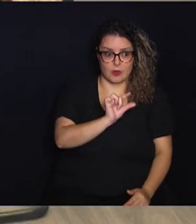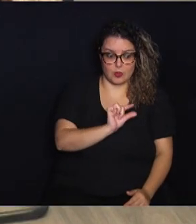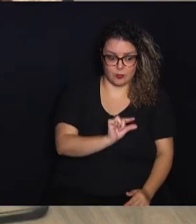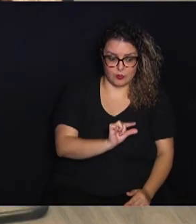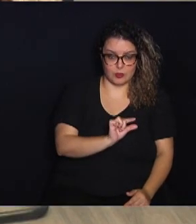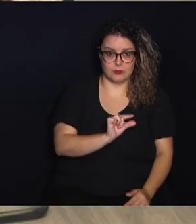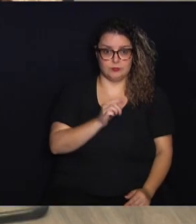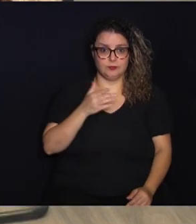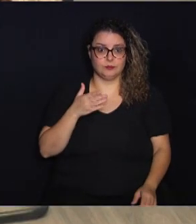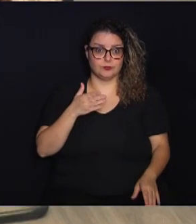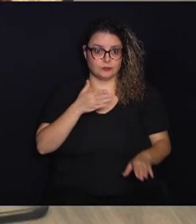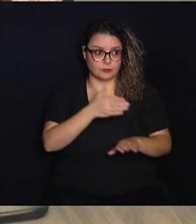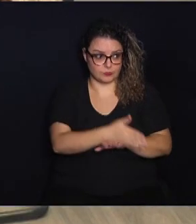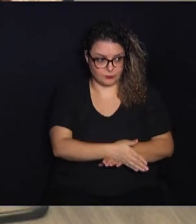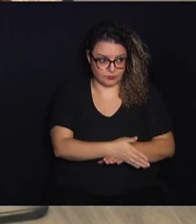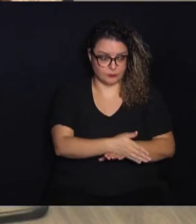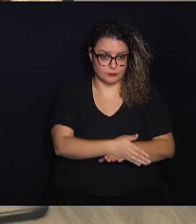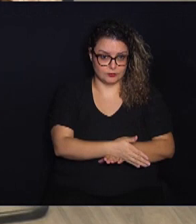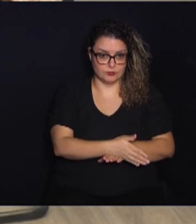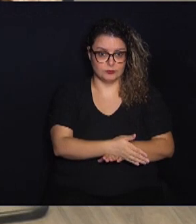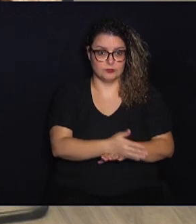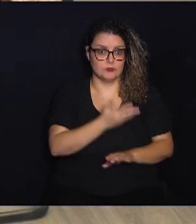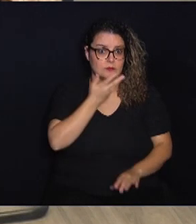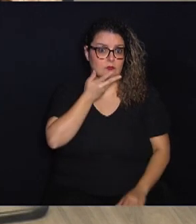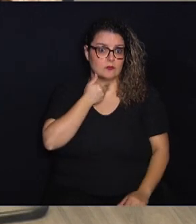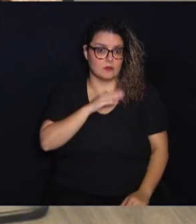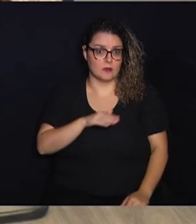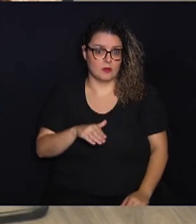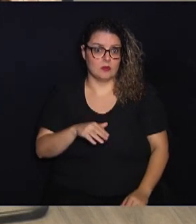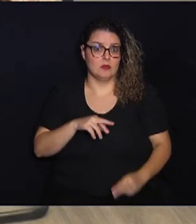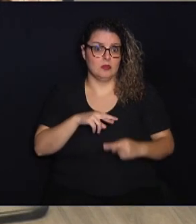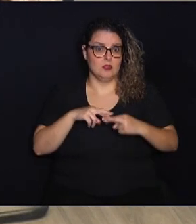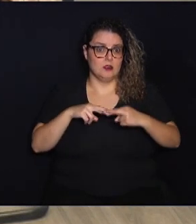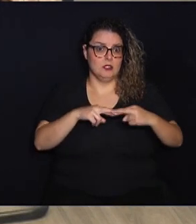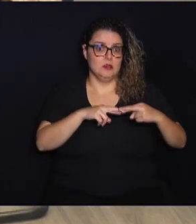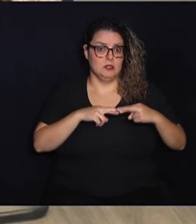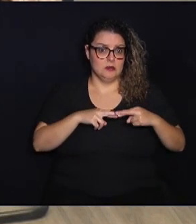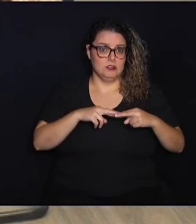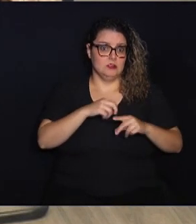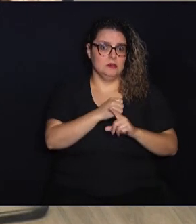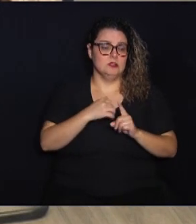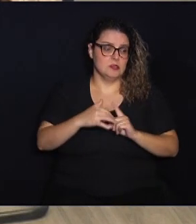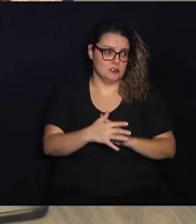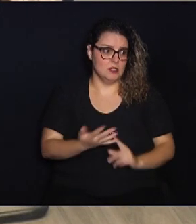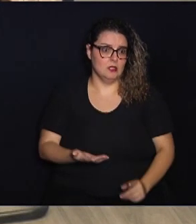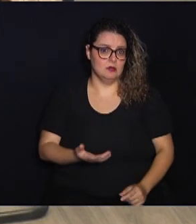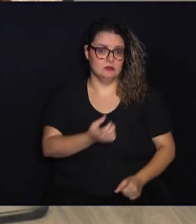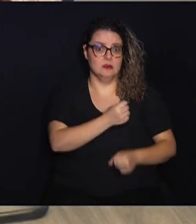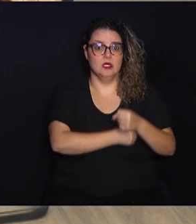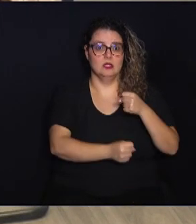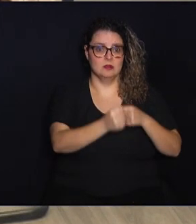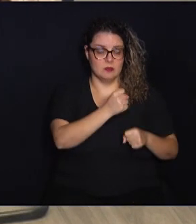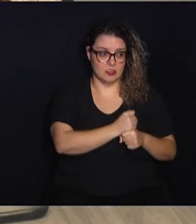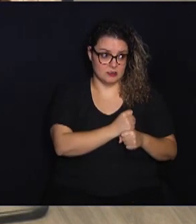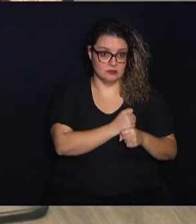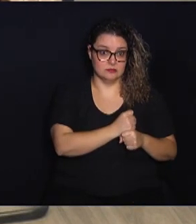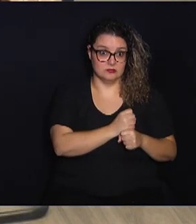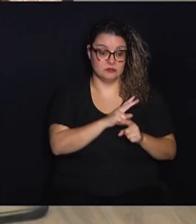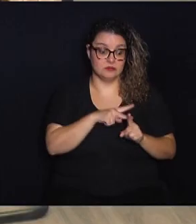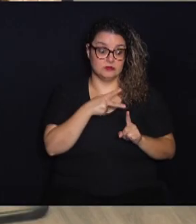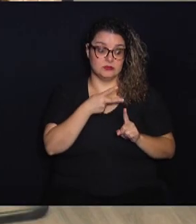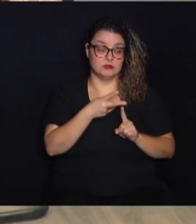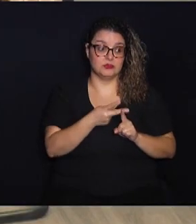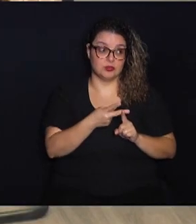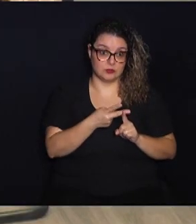de acesso, né, das crianças nas redes sociais, na internet em si. O ano passado já mais que dobrou,